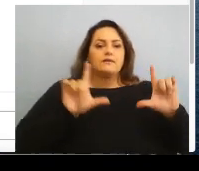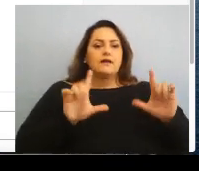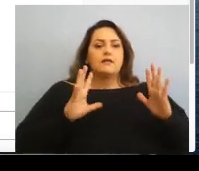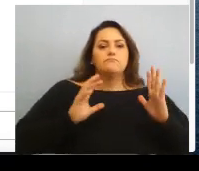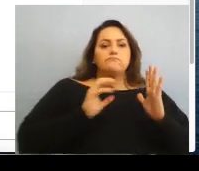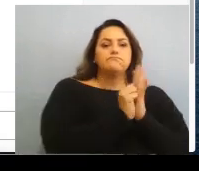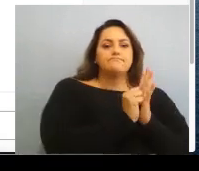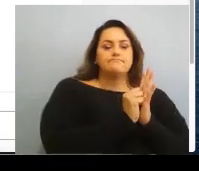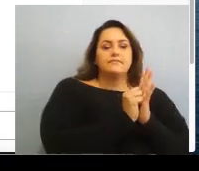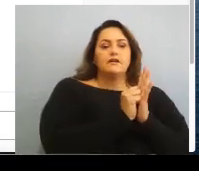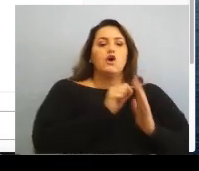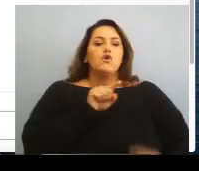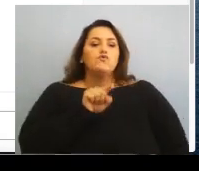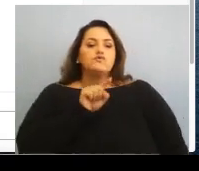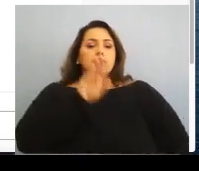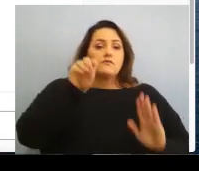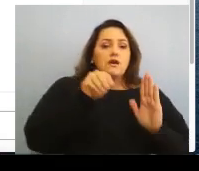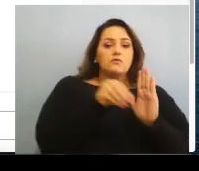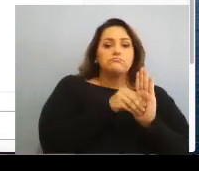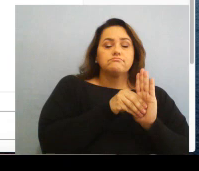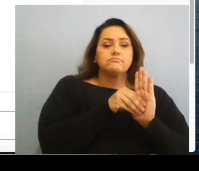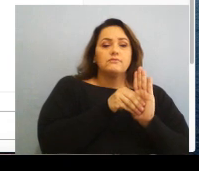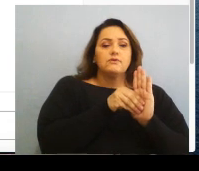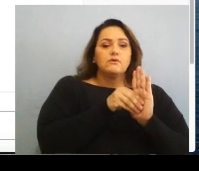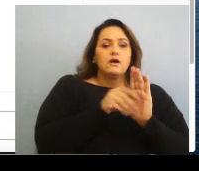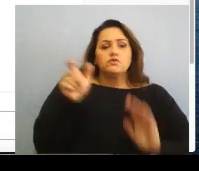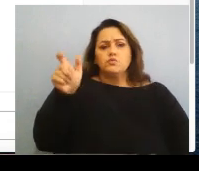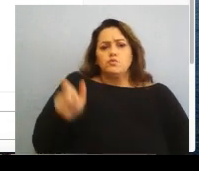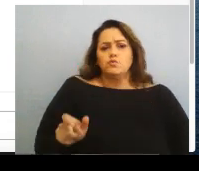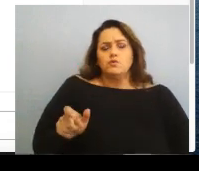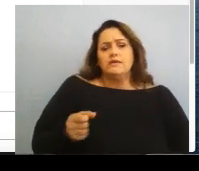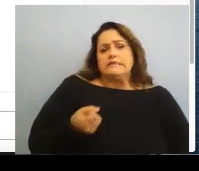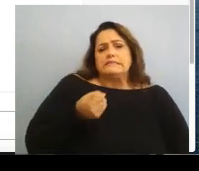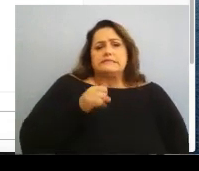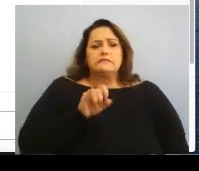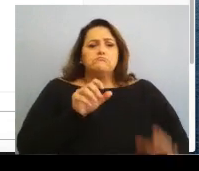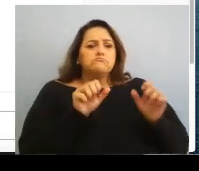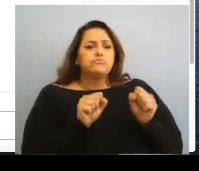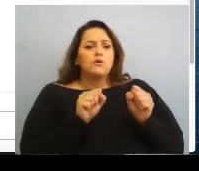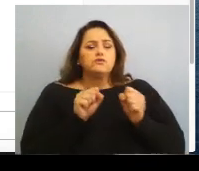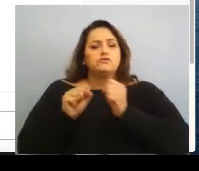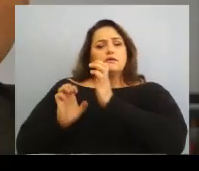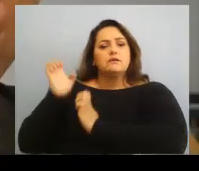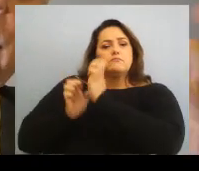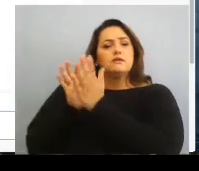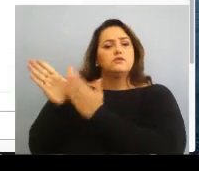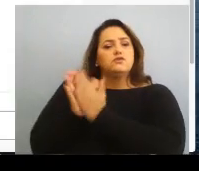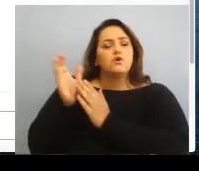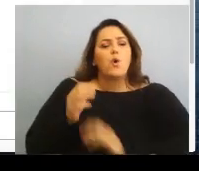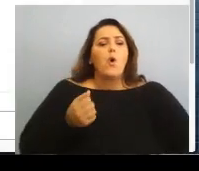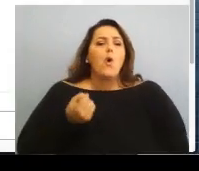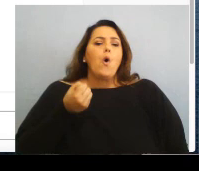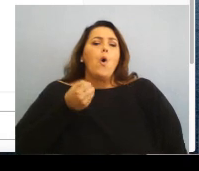cadastro. E nesse cadastro você vai colocar a sua condição de usuário. Você pode ser só um gerador, ou pode ser